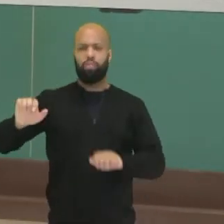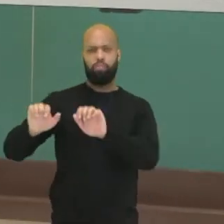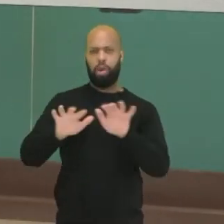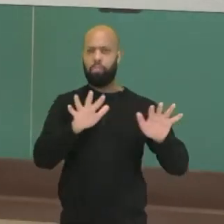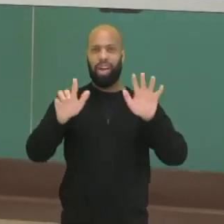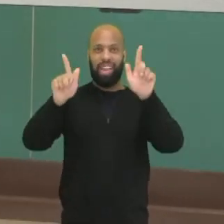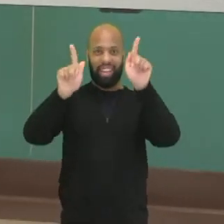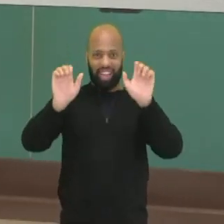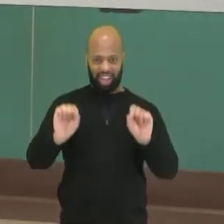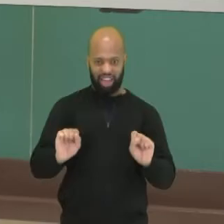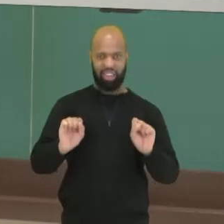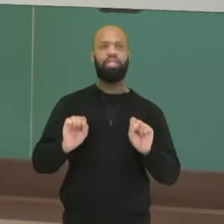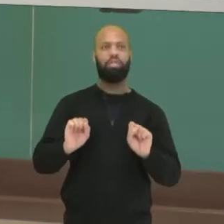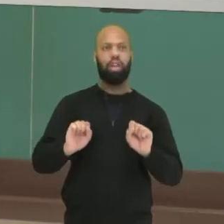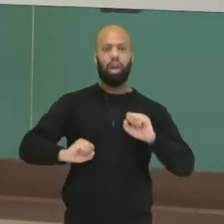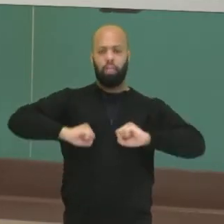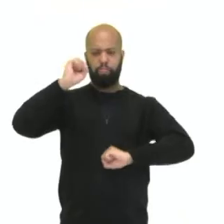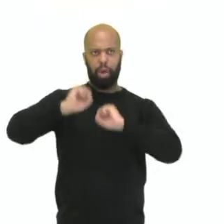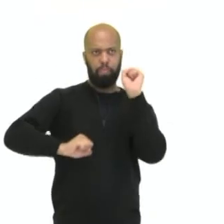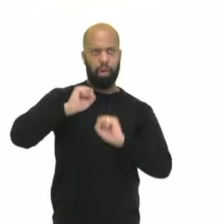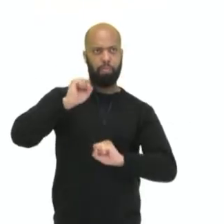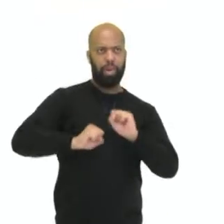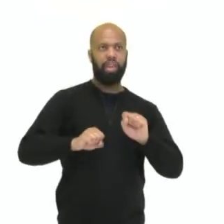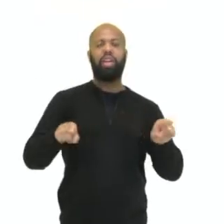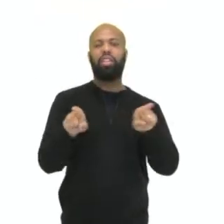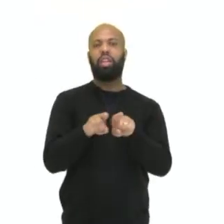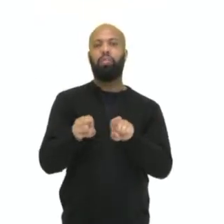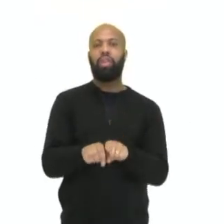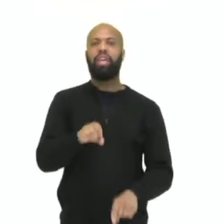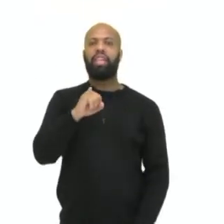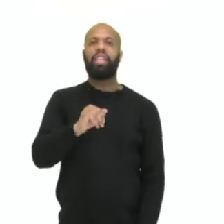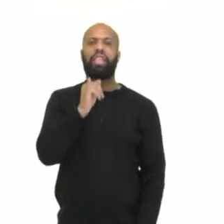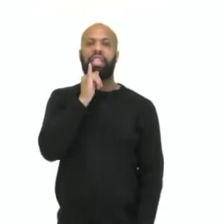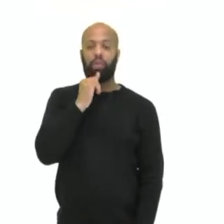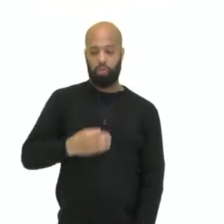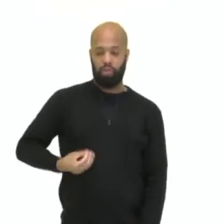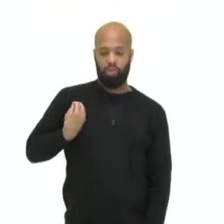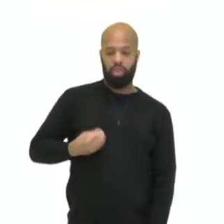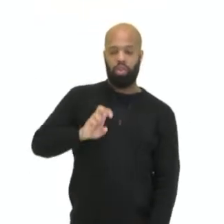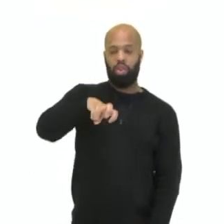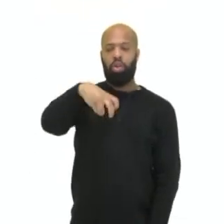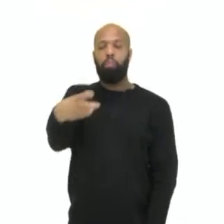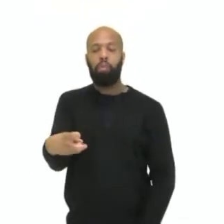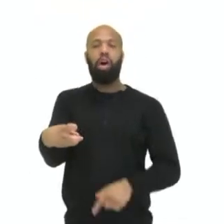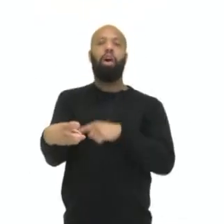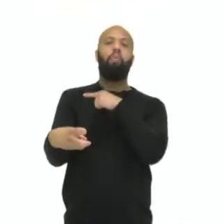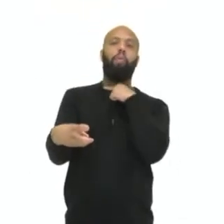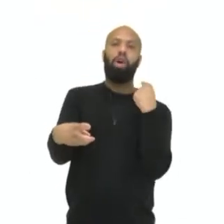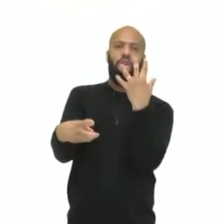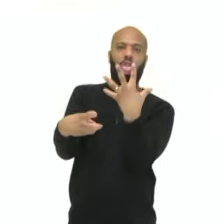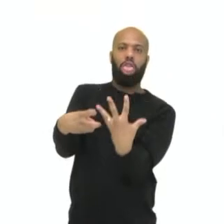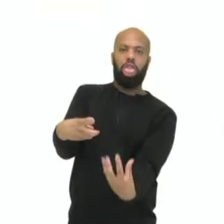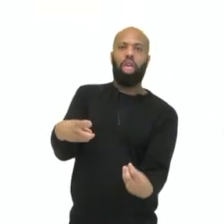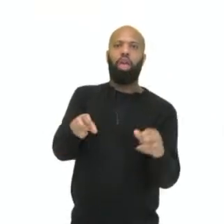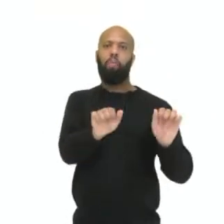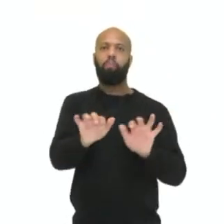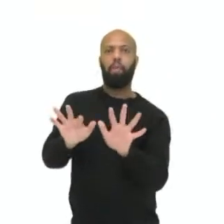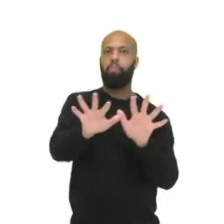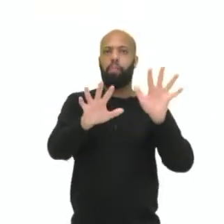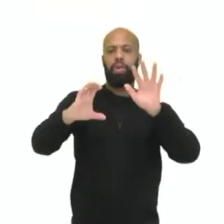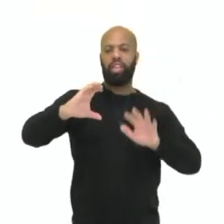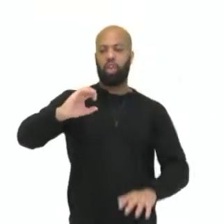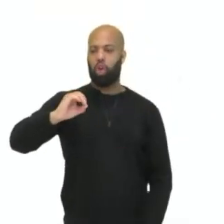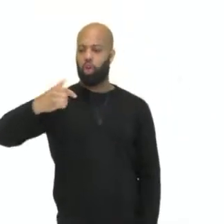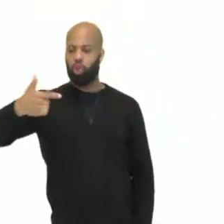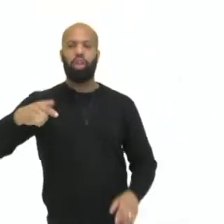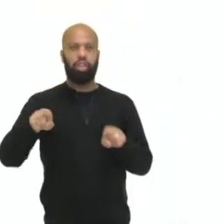tá? Os organismos mortos também vão eliminar uma quantidade de carbono, os combustíveis fósseis que estão aprisionados lá embaixo,